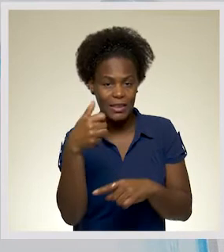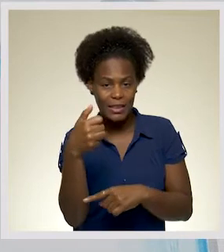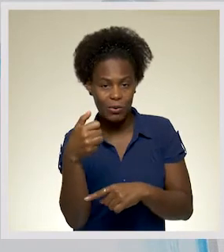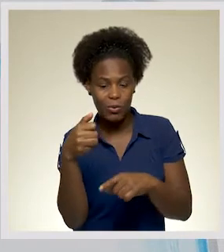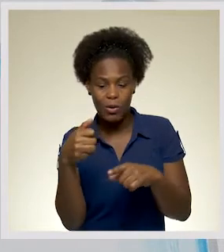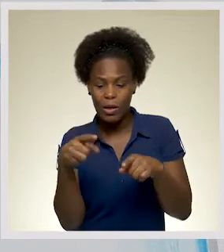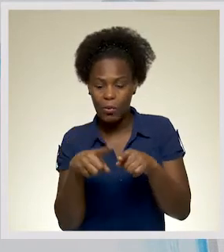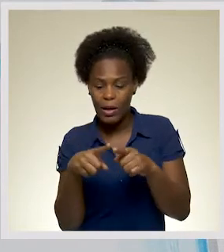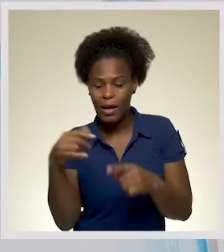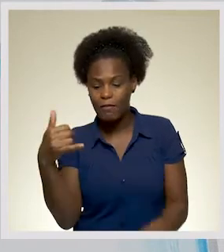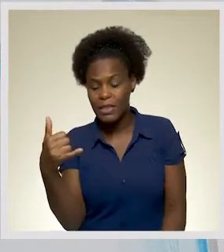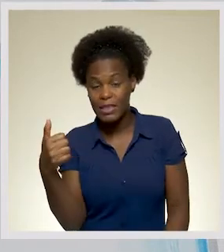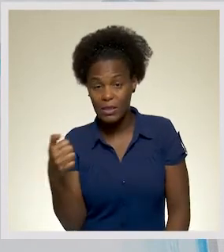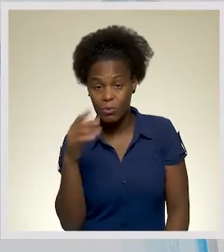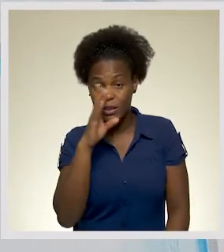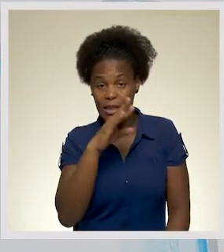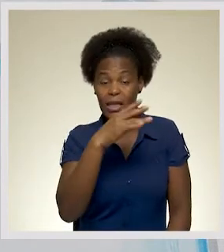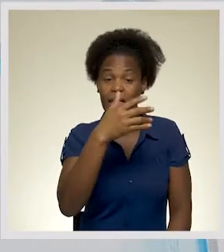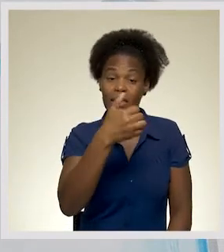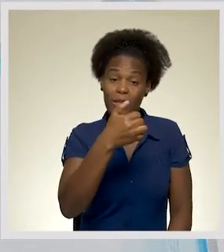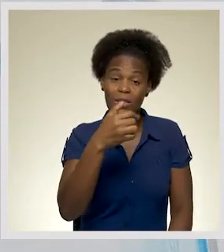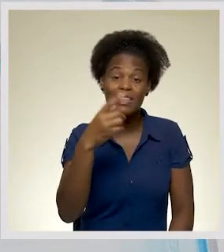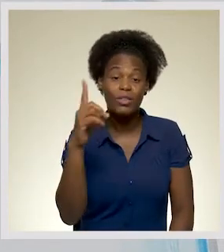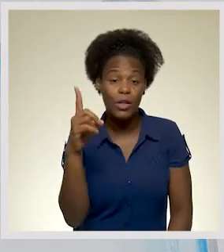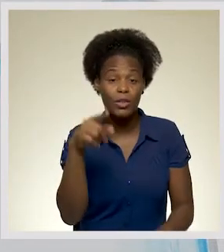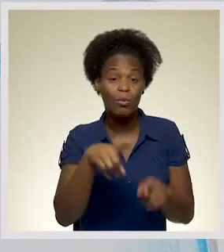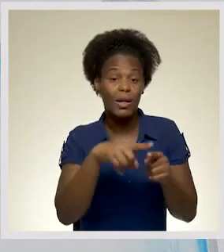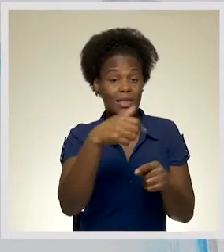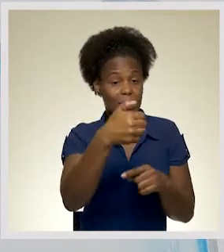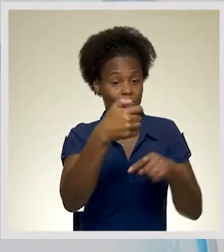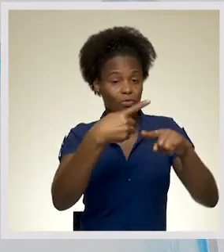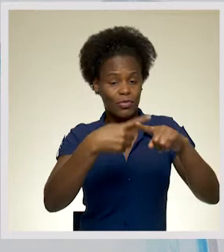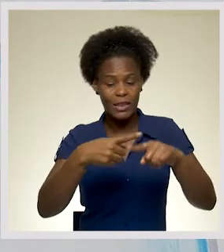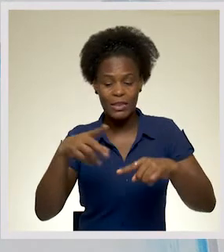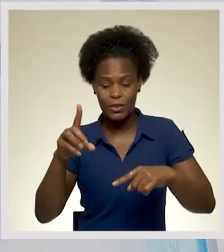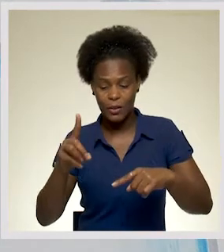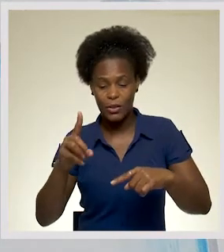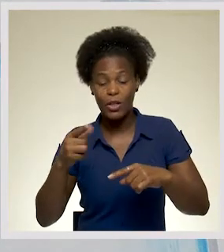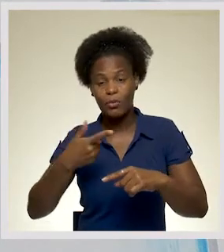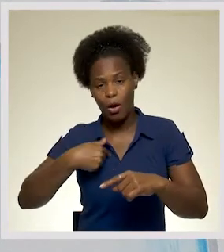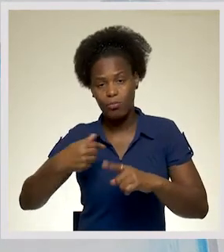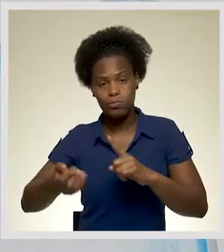6, seria 5 vezes 6, que obteríamos o resultado de 30.